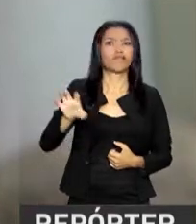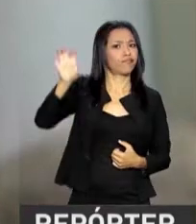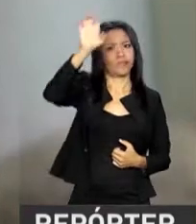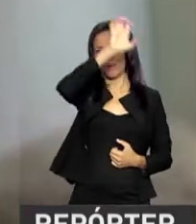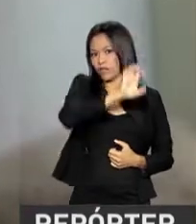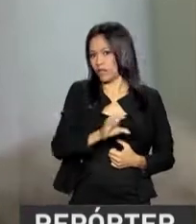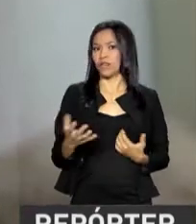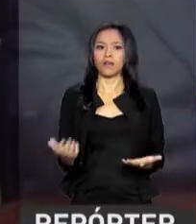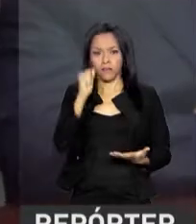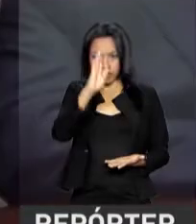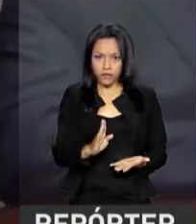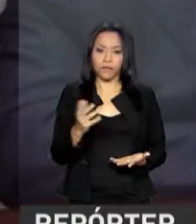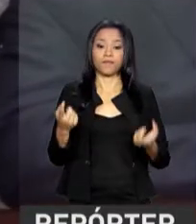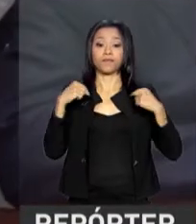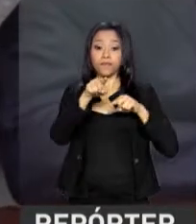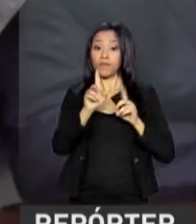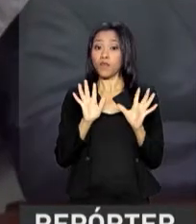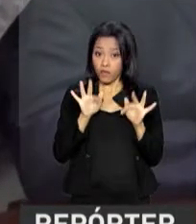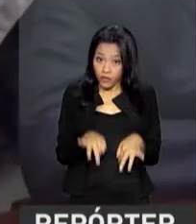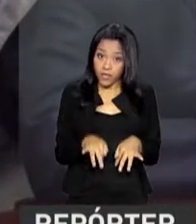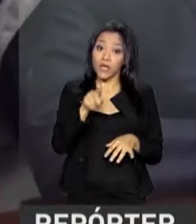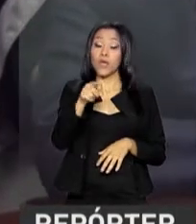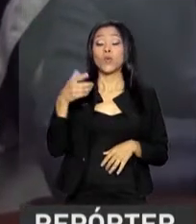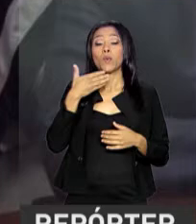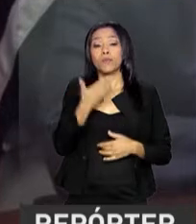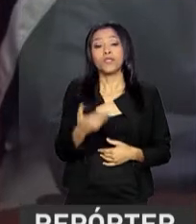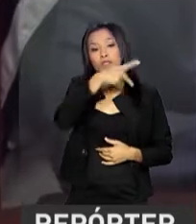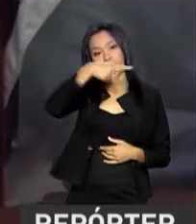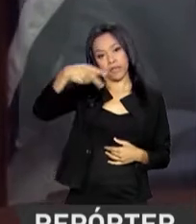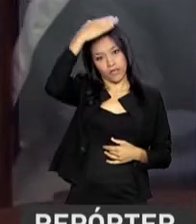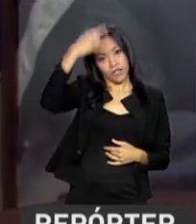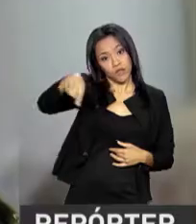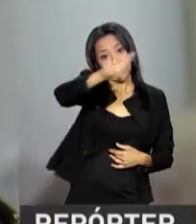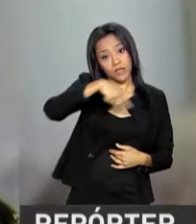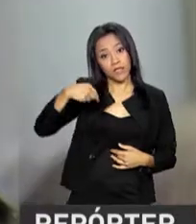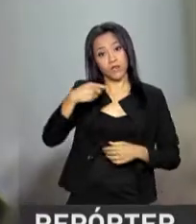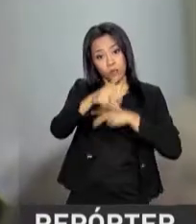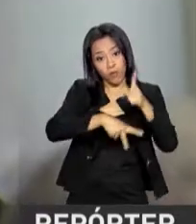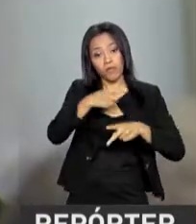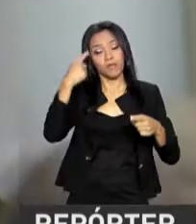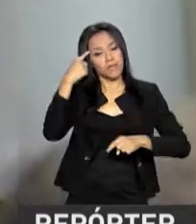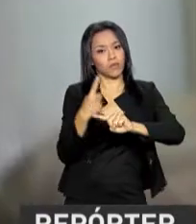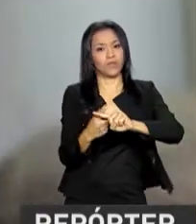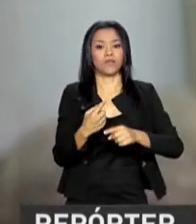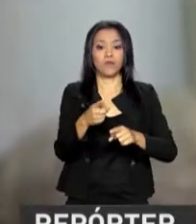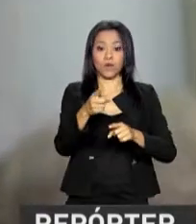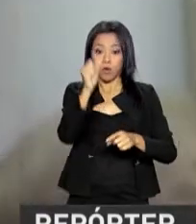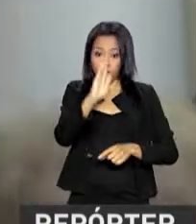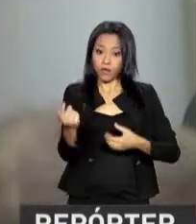estados brasileiros no final o presidente pediu que o brasileiro volte a ser otimista o brasil voltou e vai